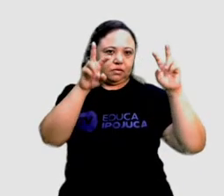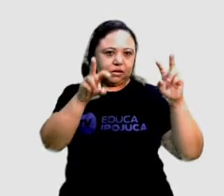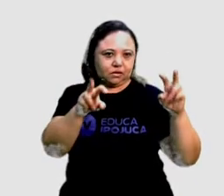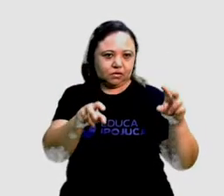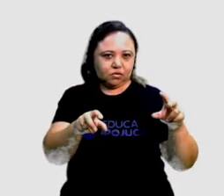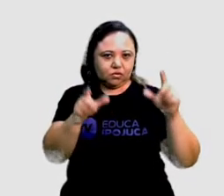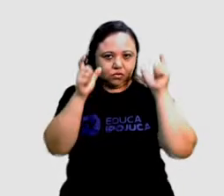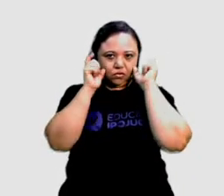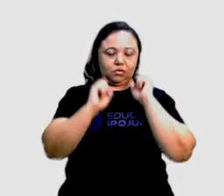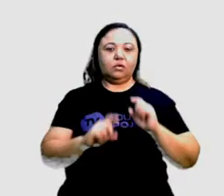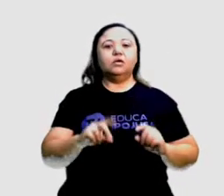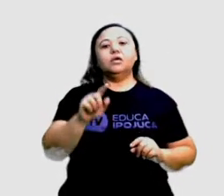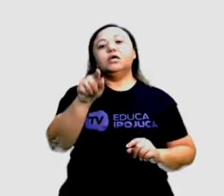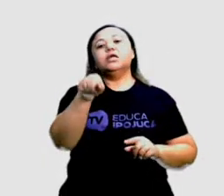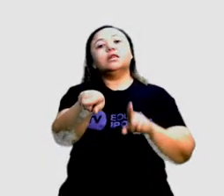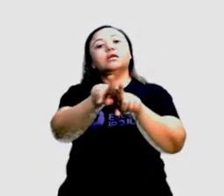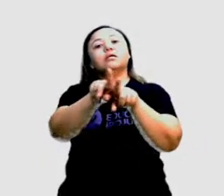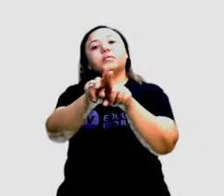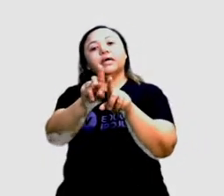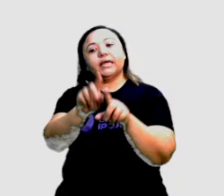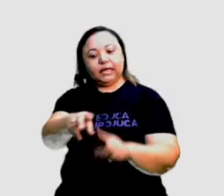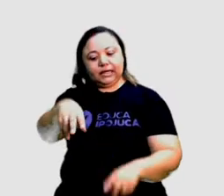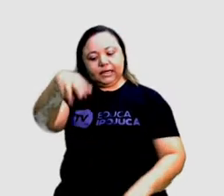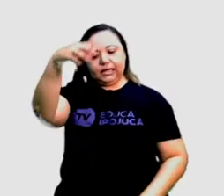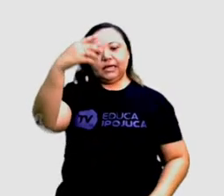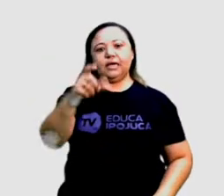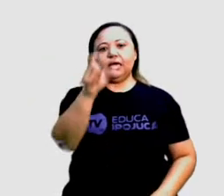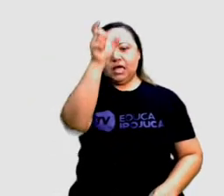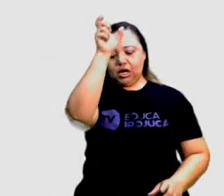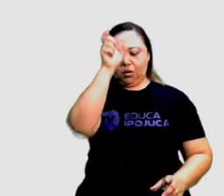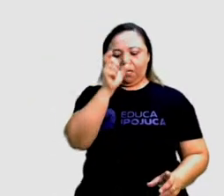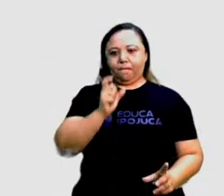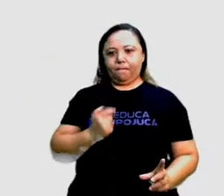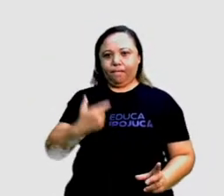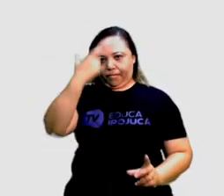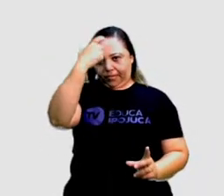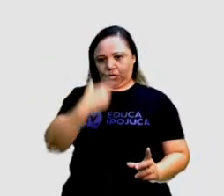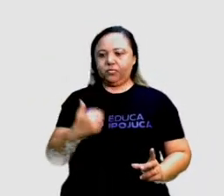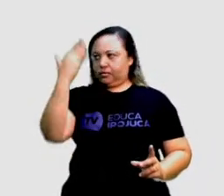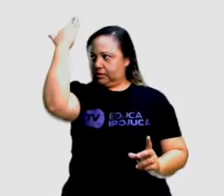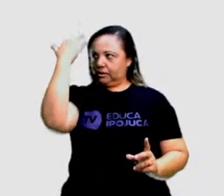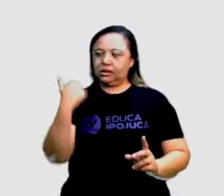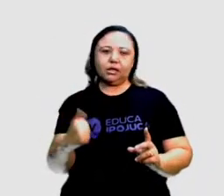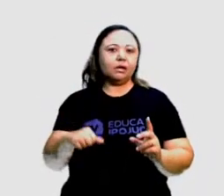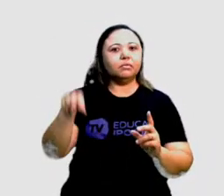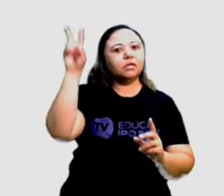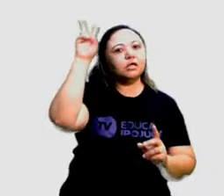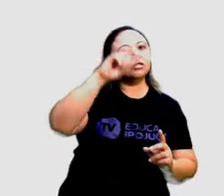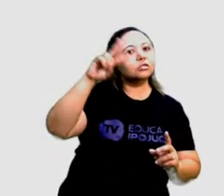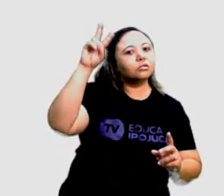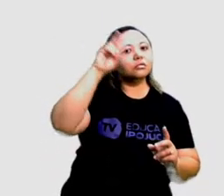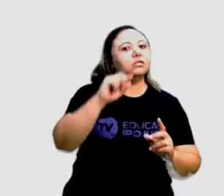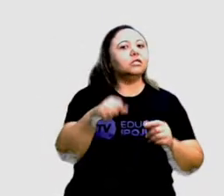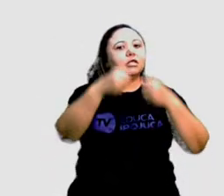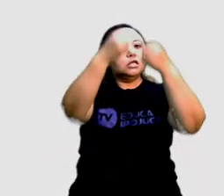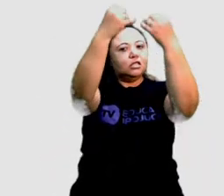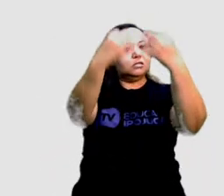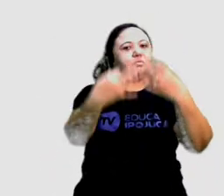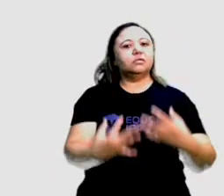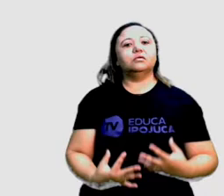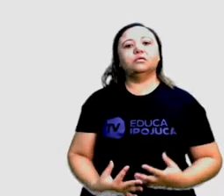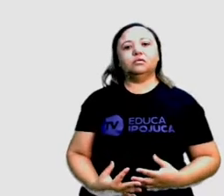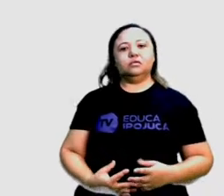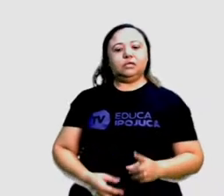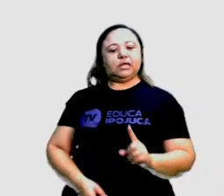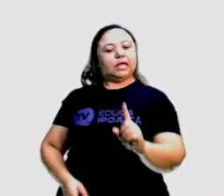onisciente. Vamos conhecer cada um desses narradores. Então, o narrador personagem é aquele tipo de narrador onde